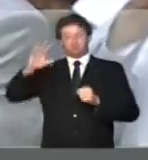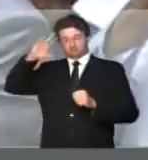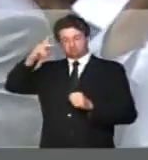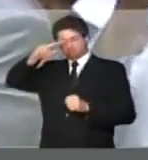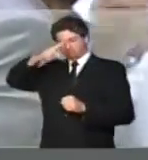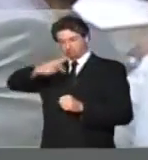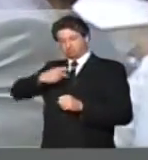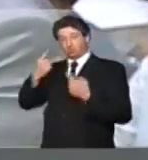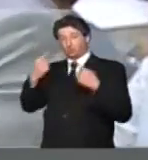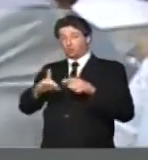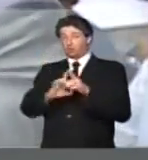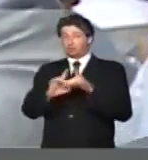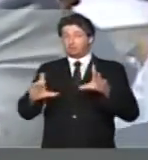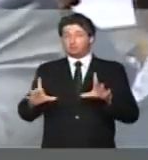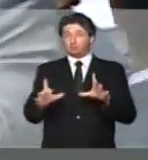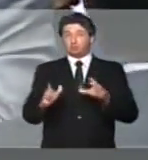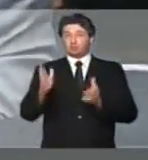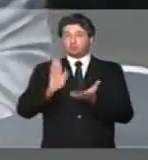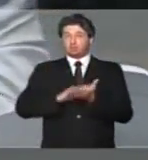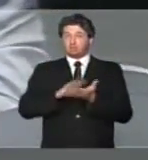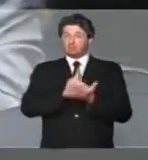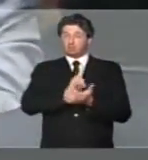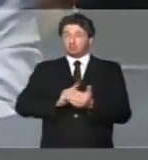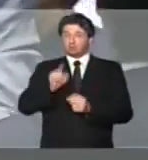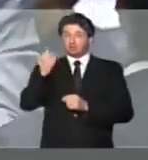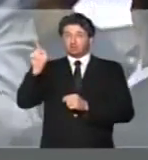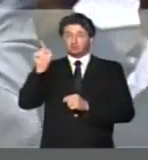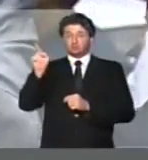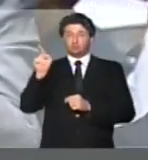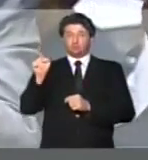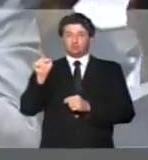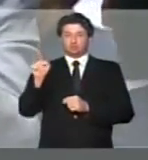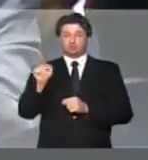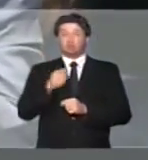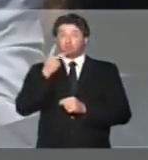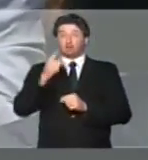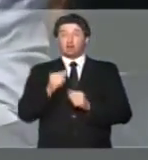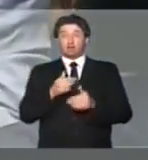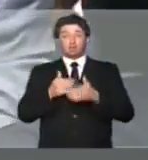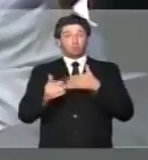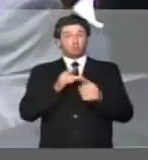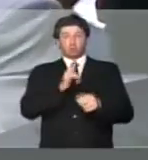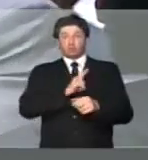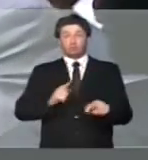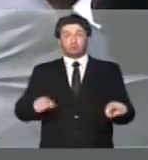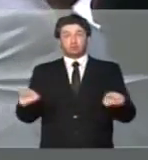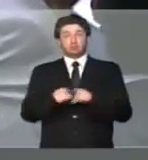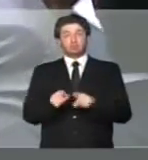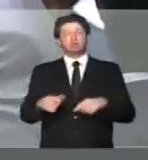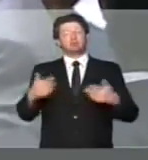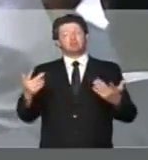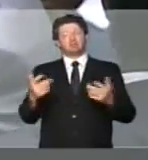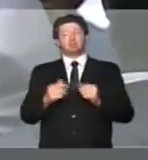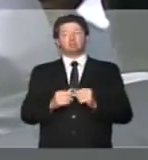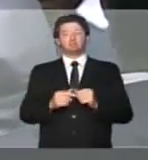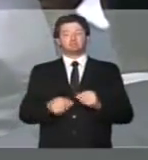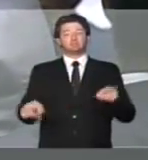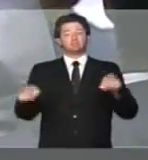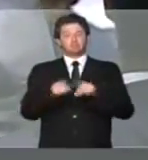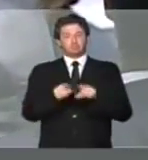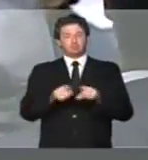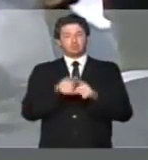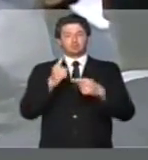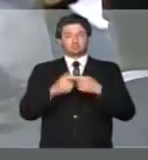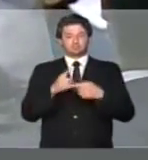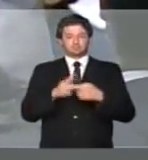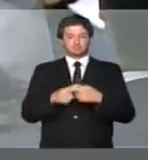e antidemocrático na mão deste governo que aí está, e diga-se, de qualquer governo. Portanto, senhor presidente, também pelo